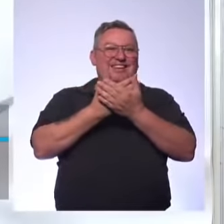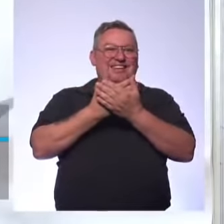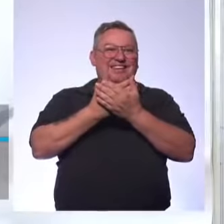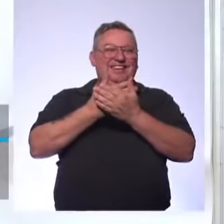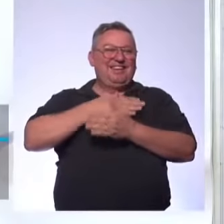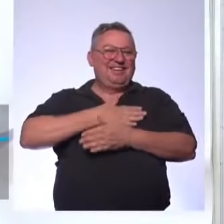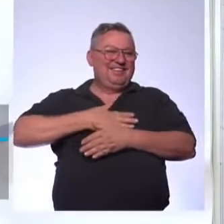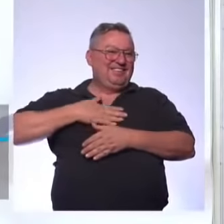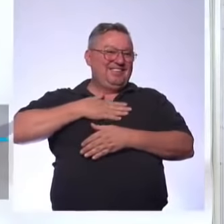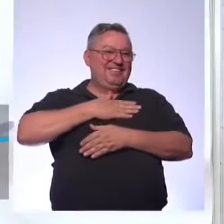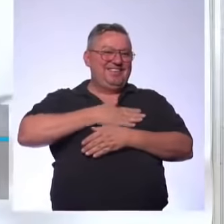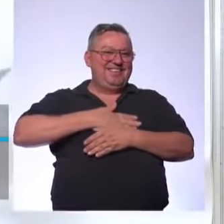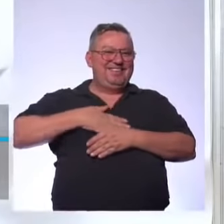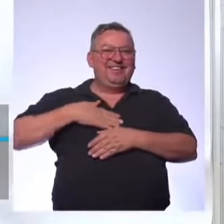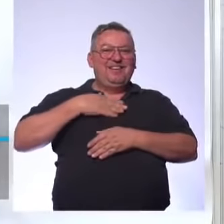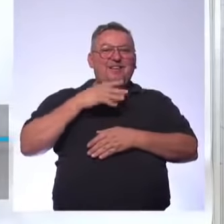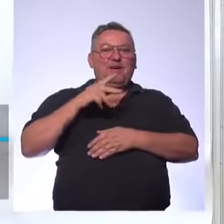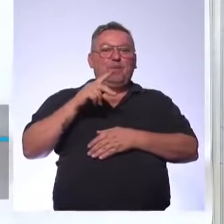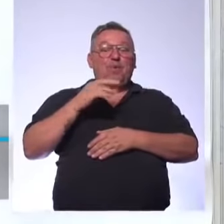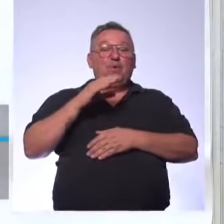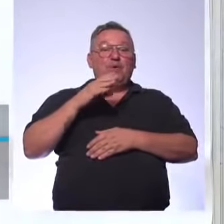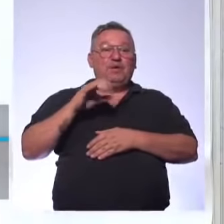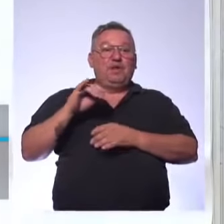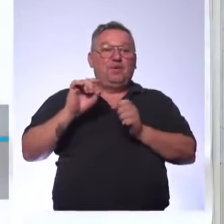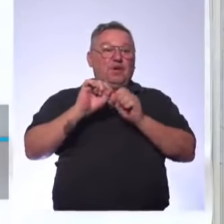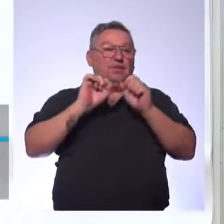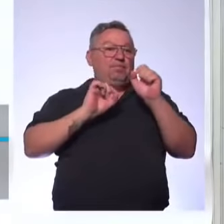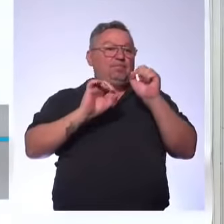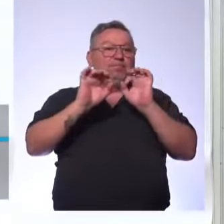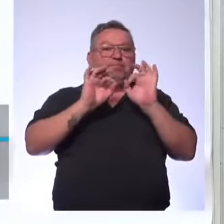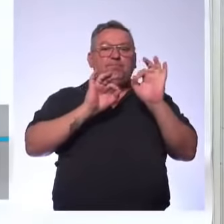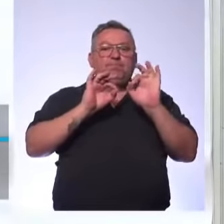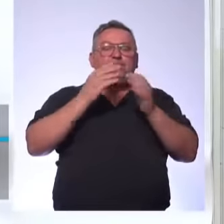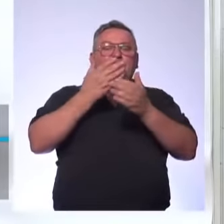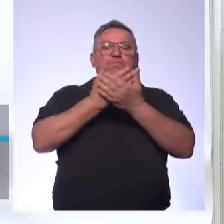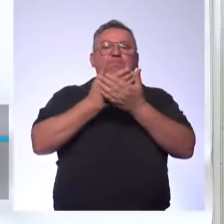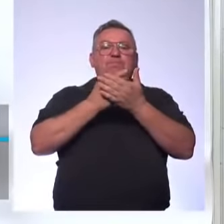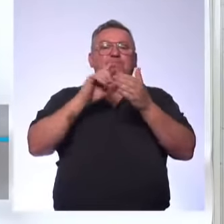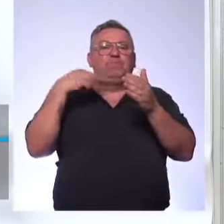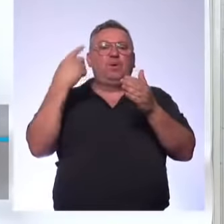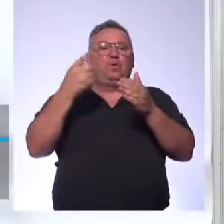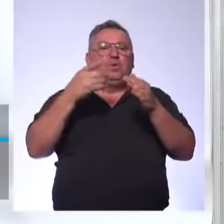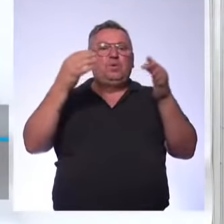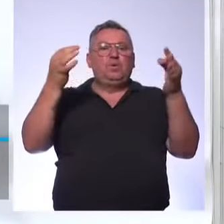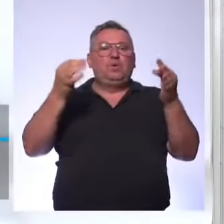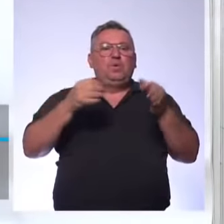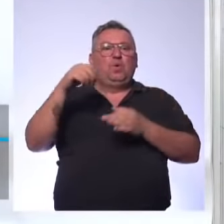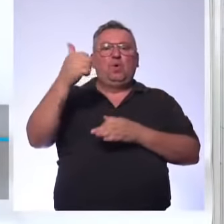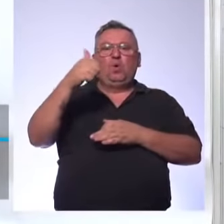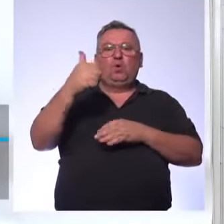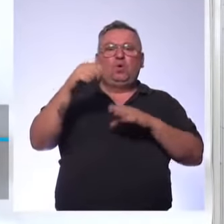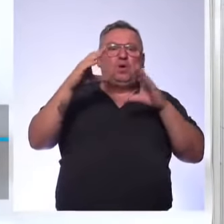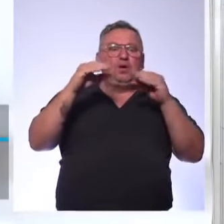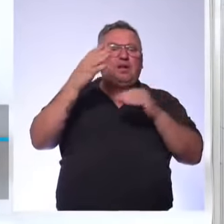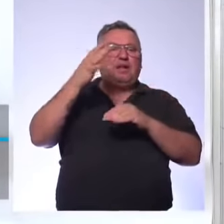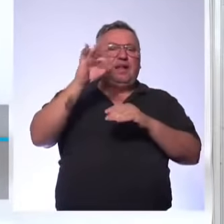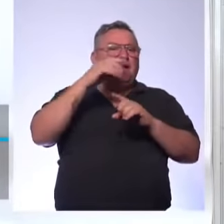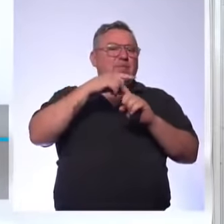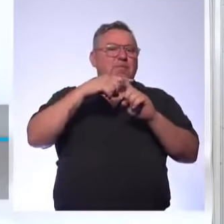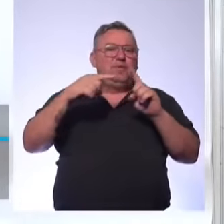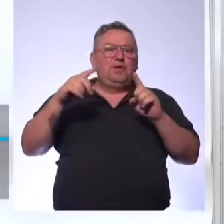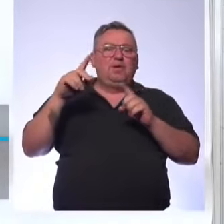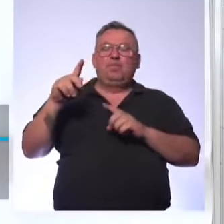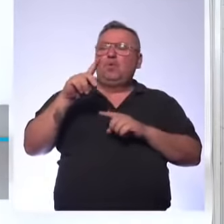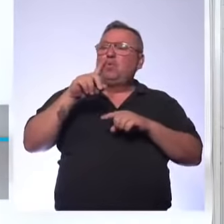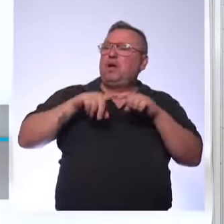Gostaria de ter uma produtora. Elas colocam, elas mandam a aula para a gente, às vezes 11 horas da noite, 10h30.